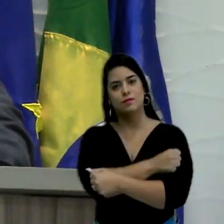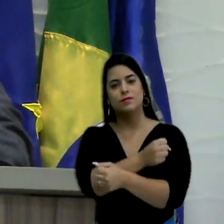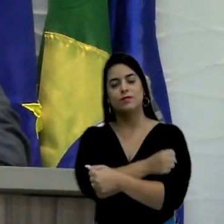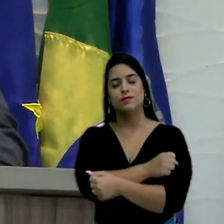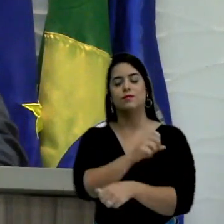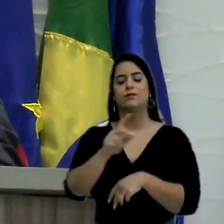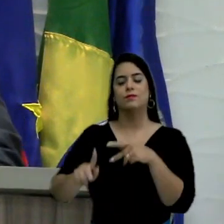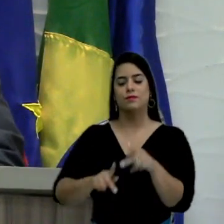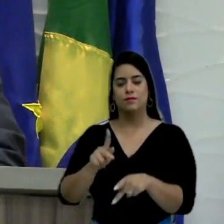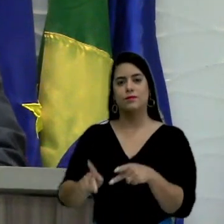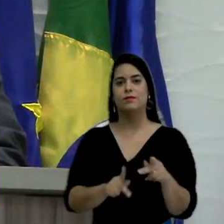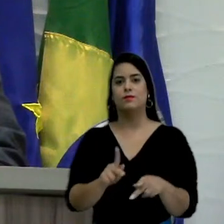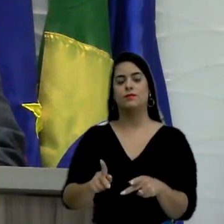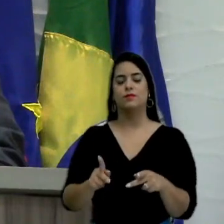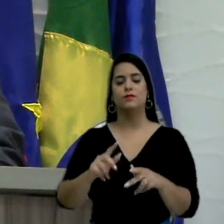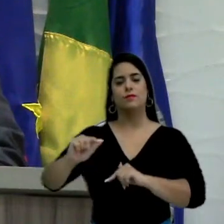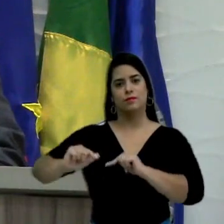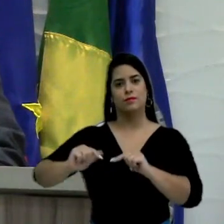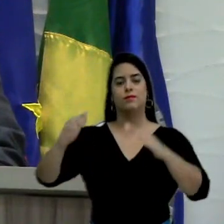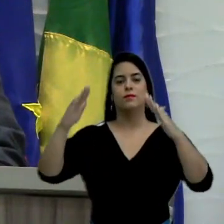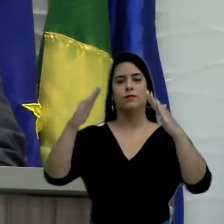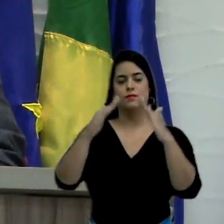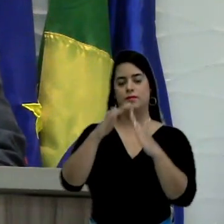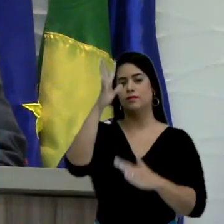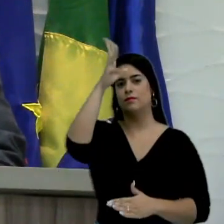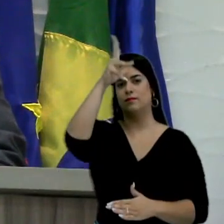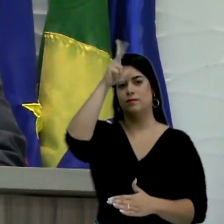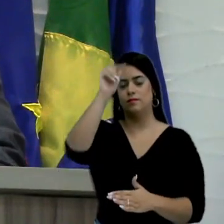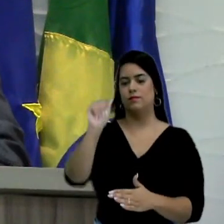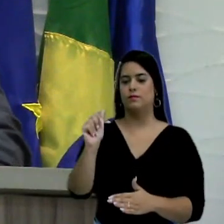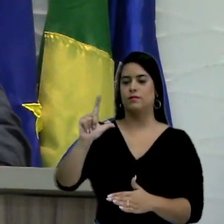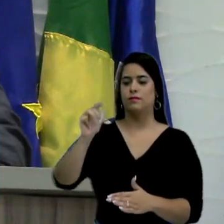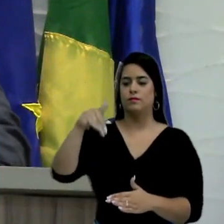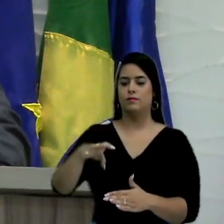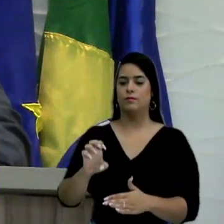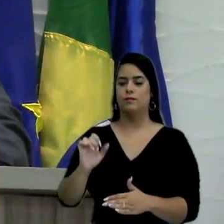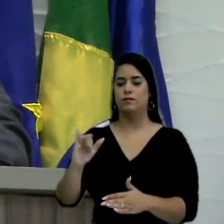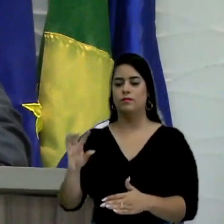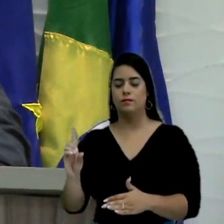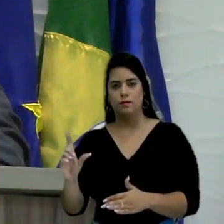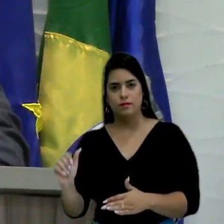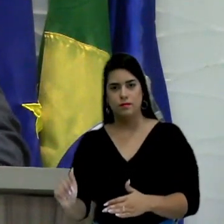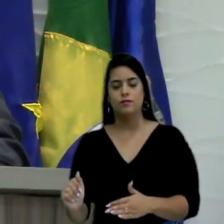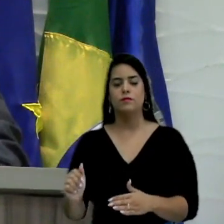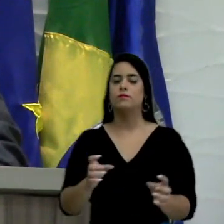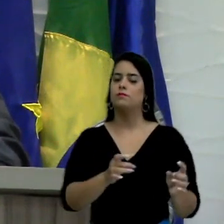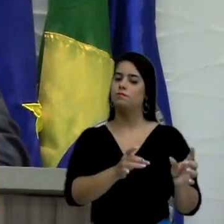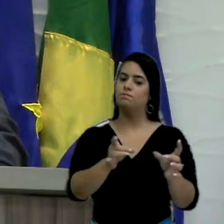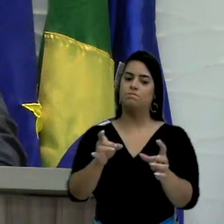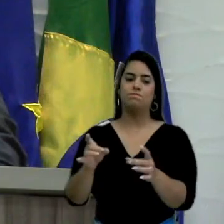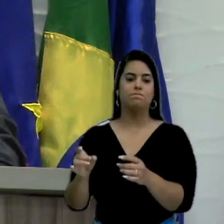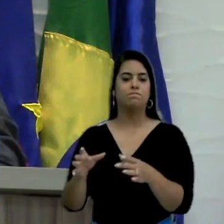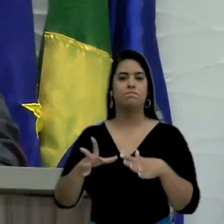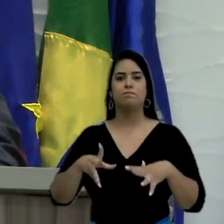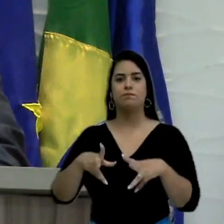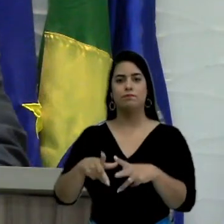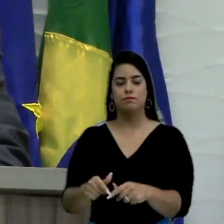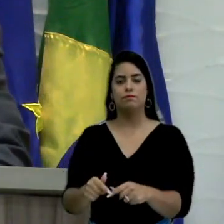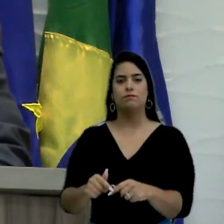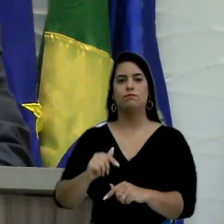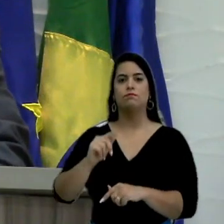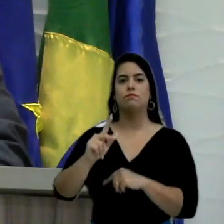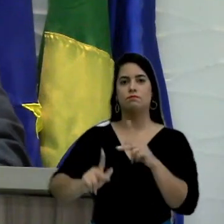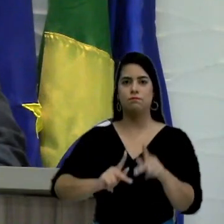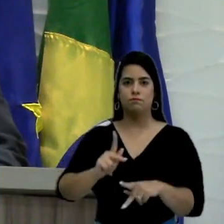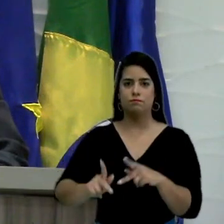lá da Granja Almeida, pessoal da Zona Rural, pessoal da garagem, no comércio, de forma geral, pessoal do hospital.